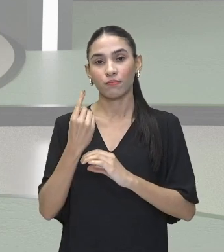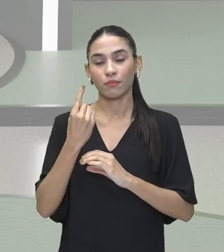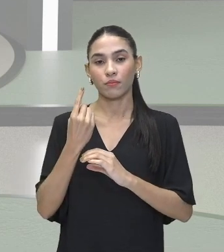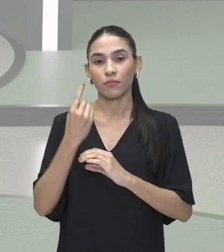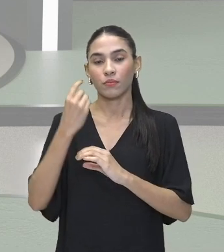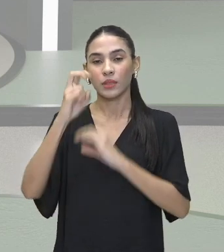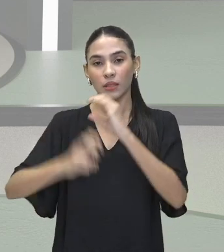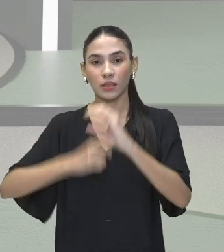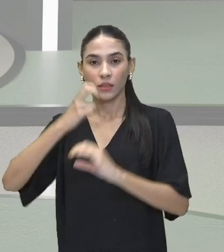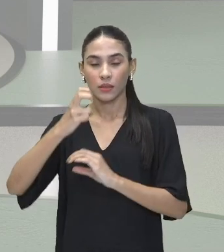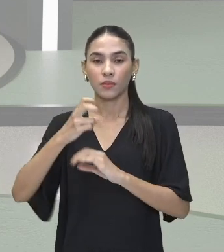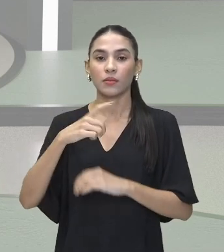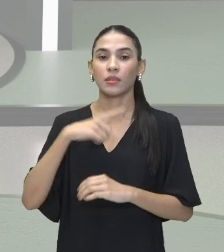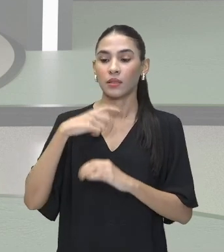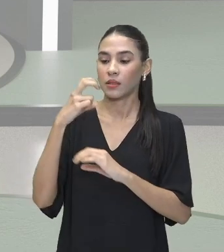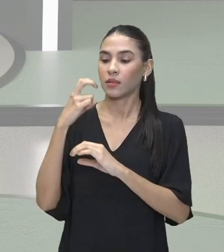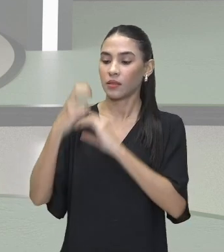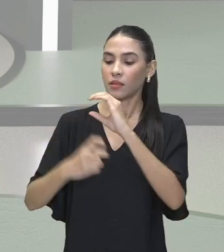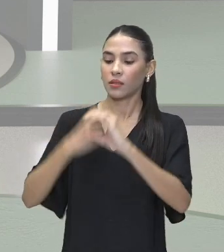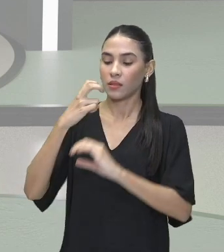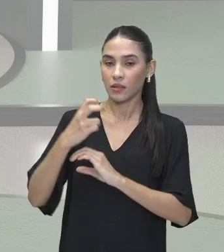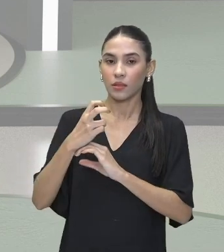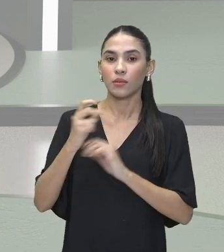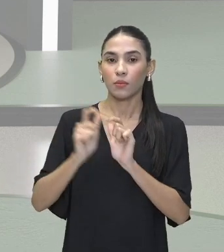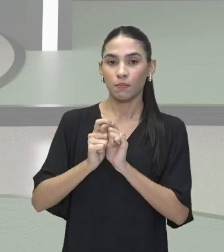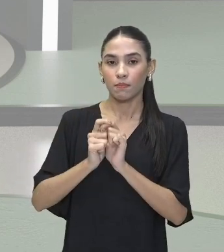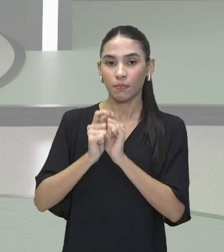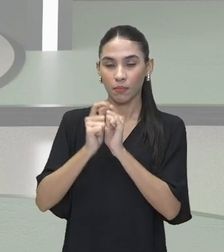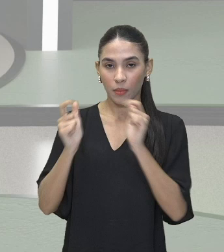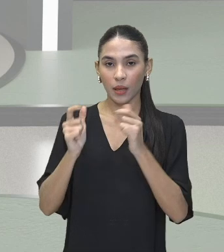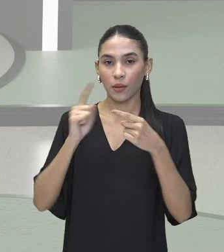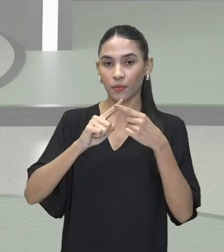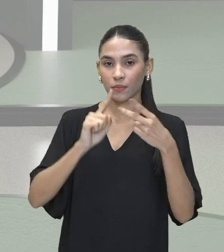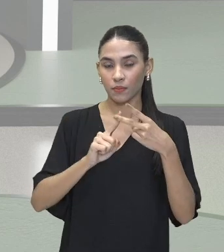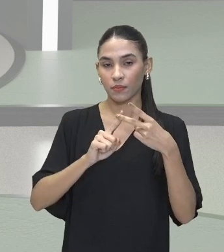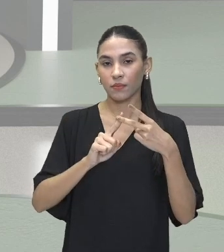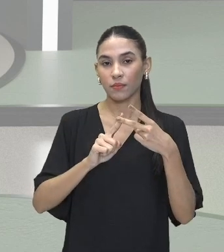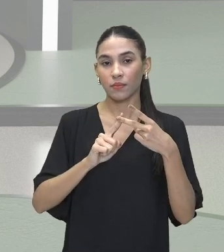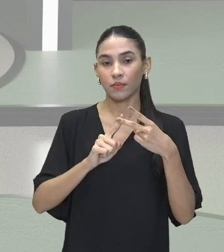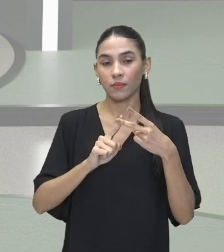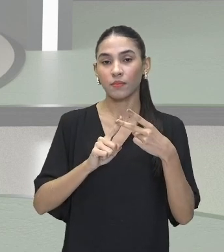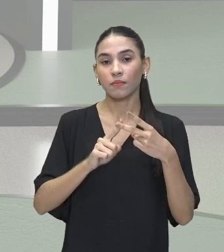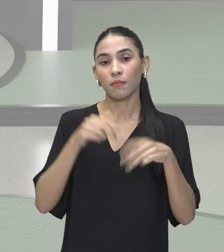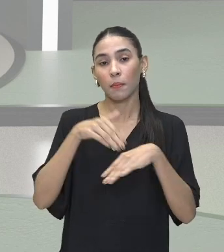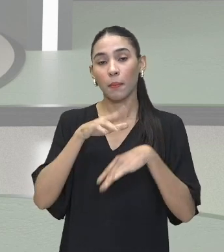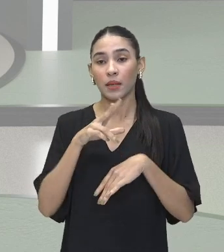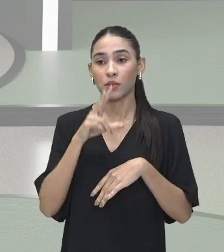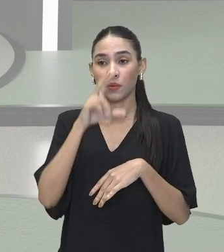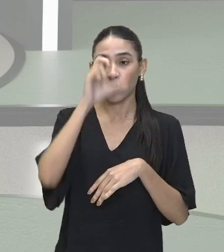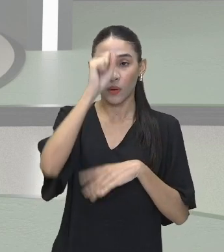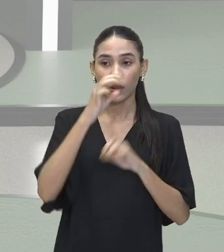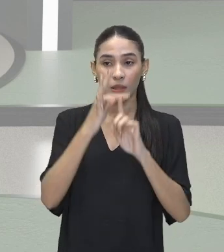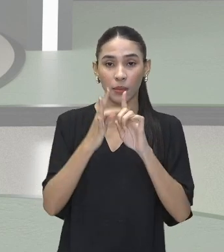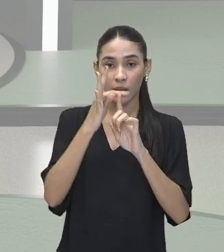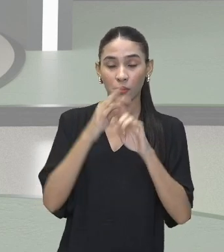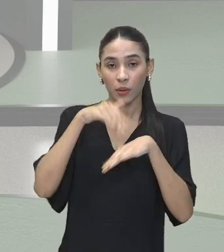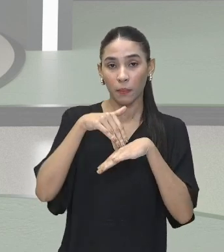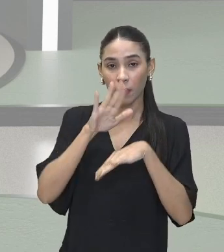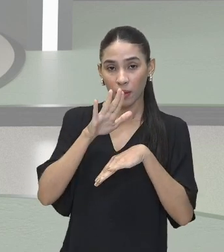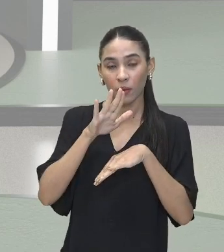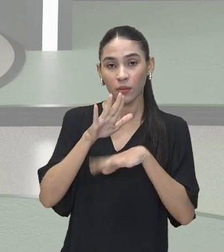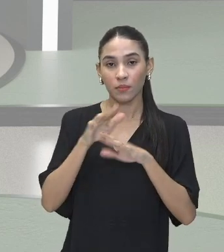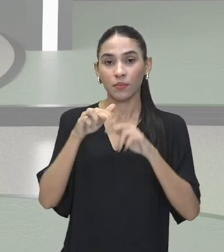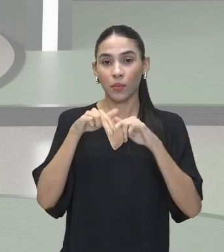aquele com 5 tem um maior ponto de fusão, um maior ponto de ebulição. Por quê? Porque ele é mais estável. Como ele é maior, ele é mais estável, então